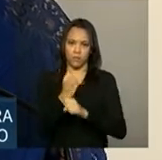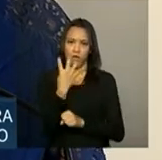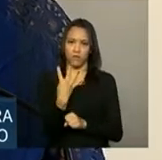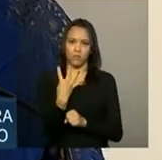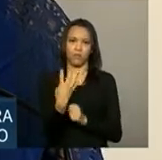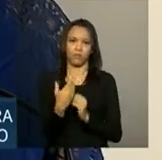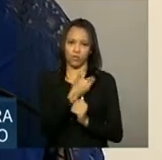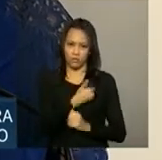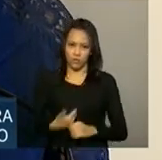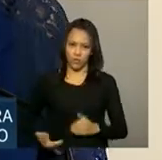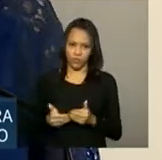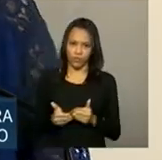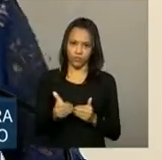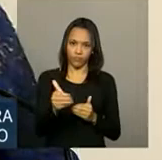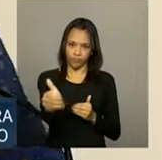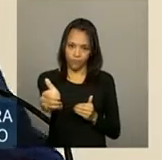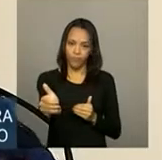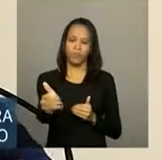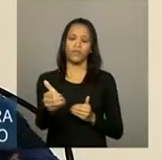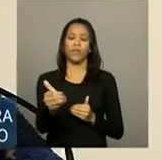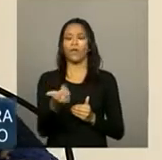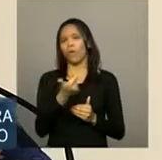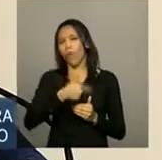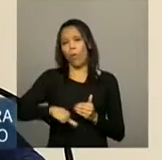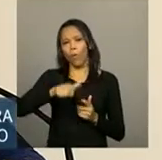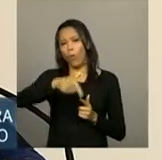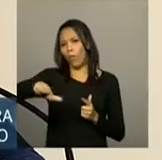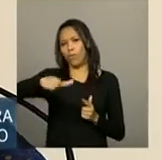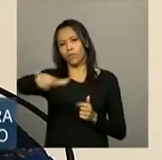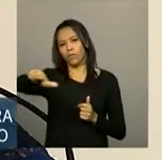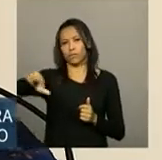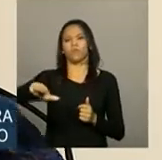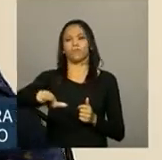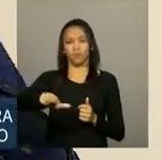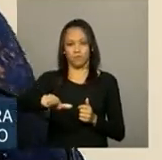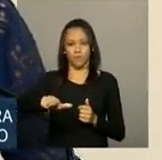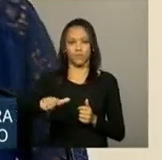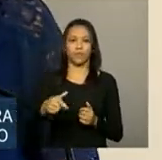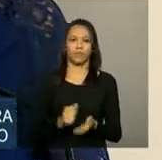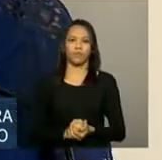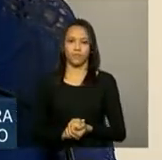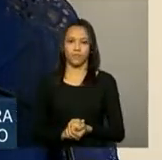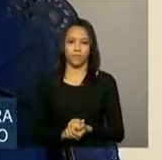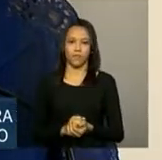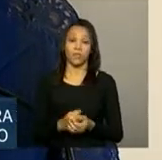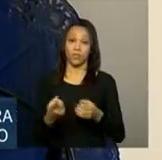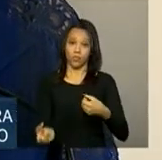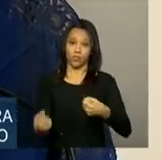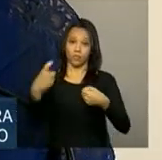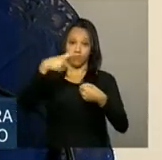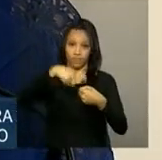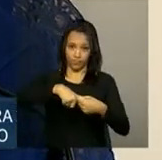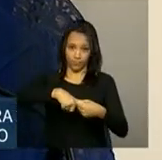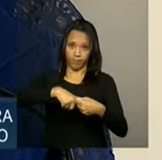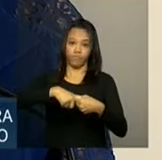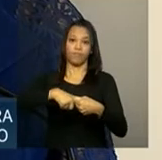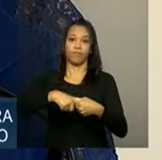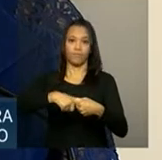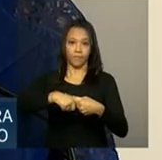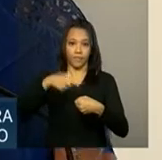quatro anos uma série de outras iniciativas e de e de cooperação